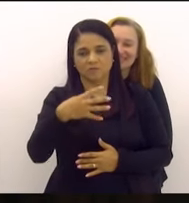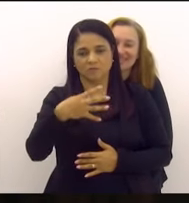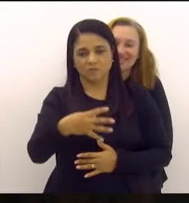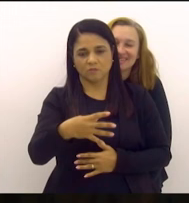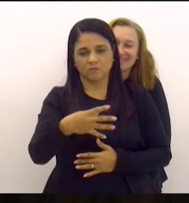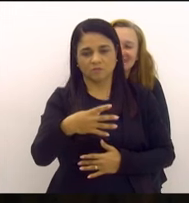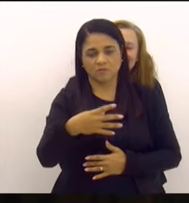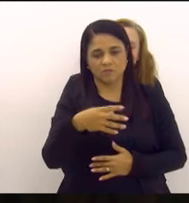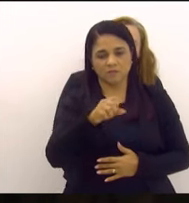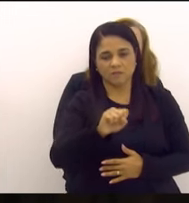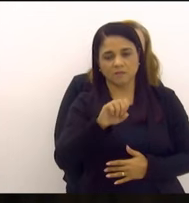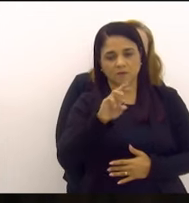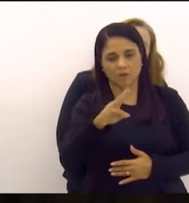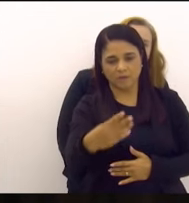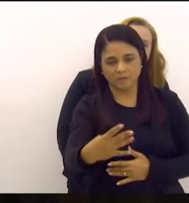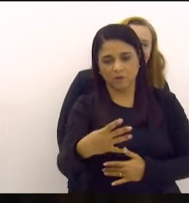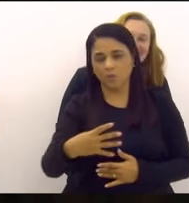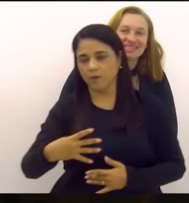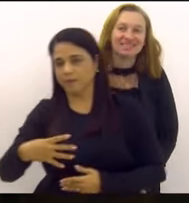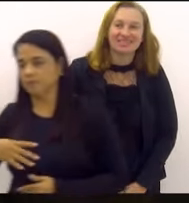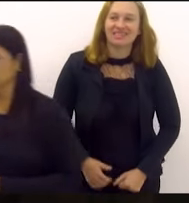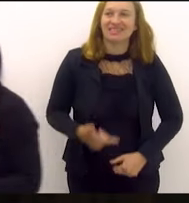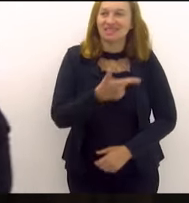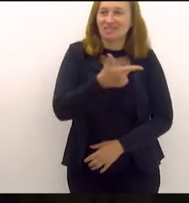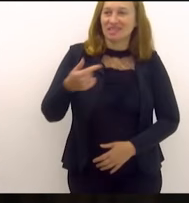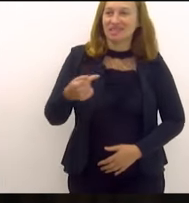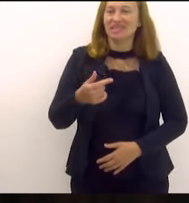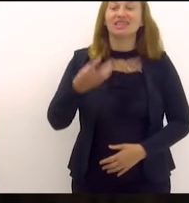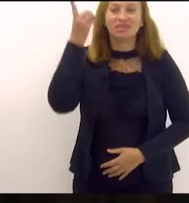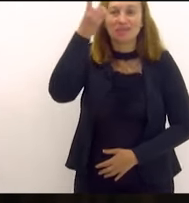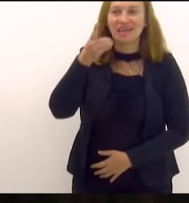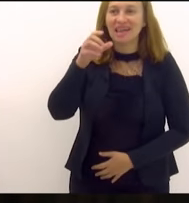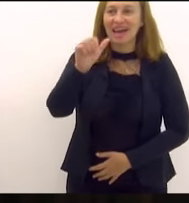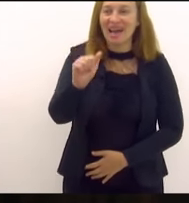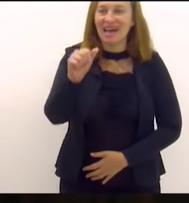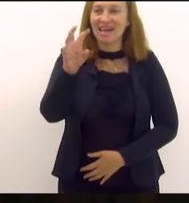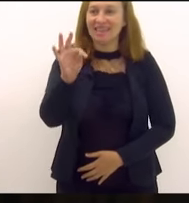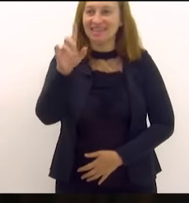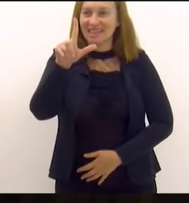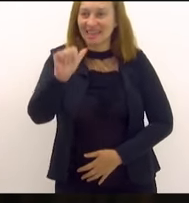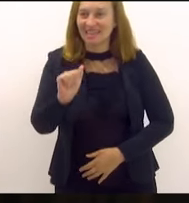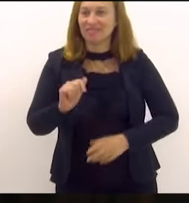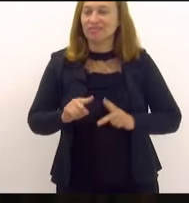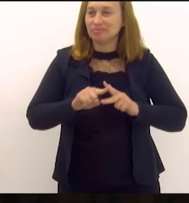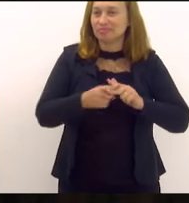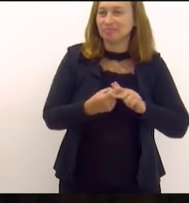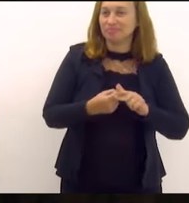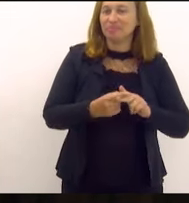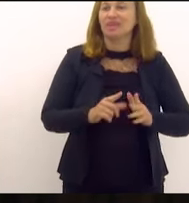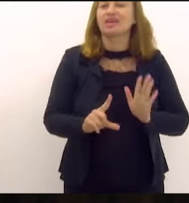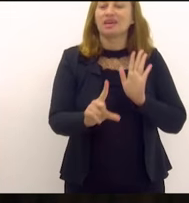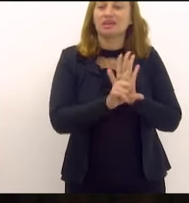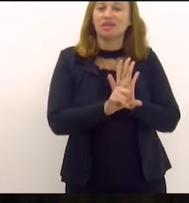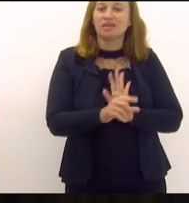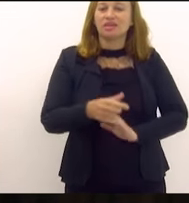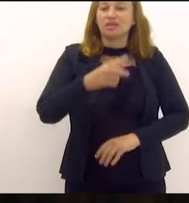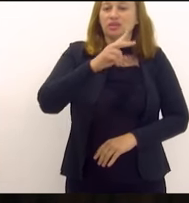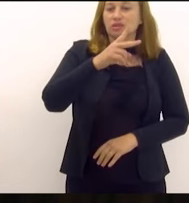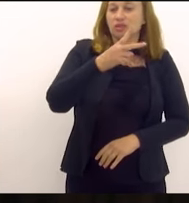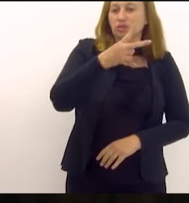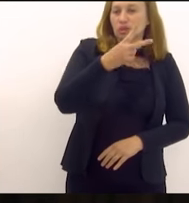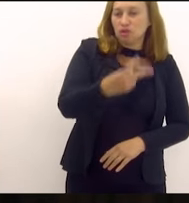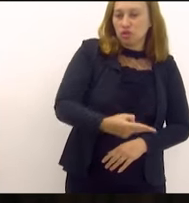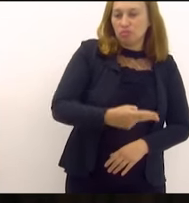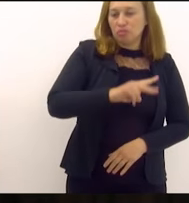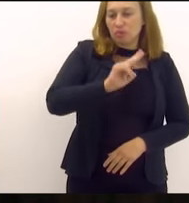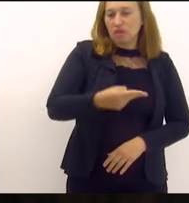3.684, de 2017, de autoria do deputado Átila Nunes, que altera a lei número